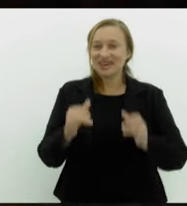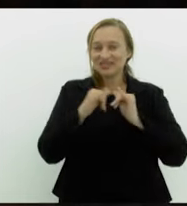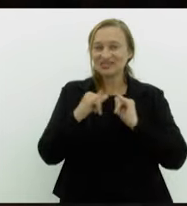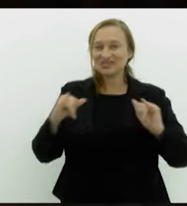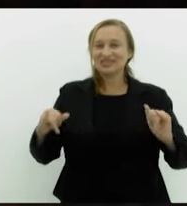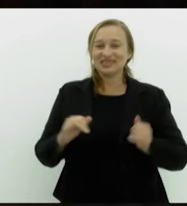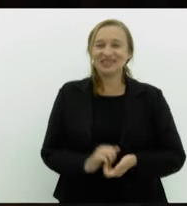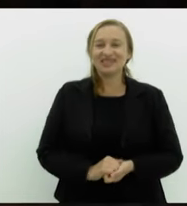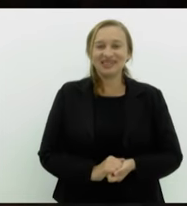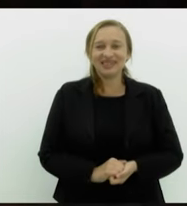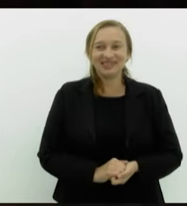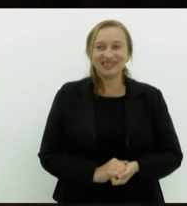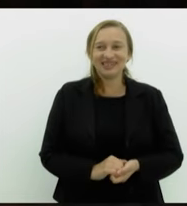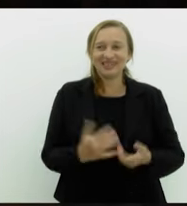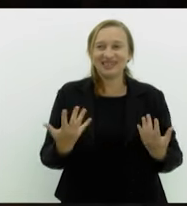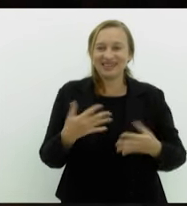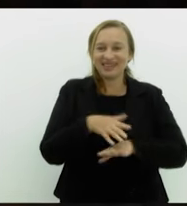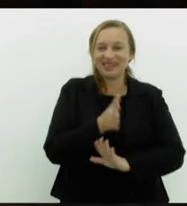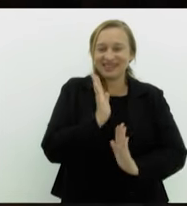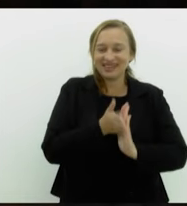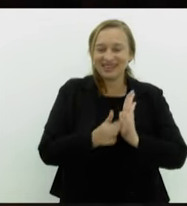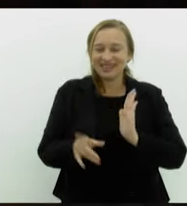Anuncio. Inclusão na ordem do dia